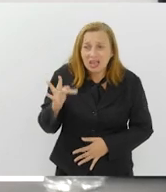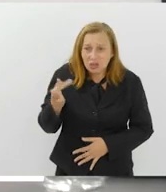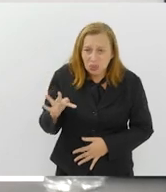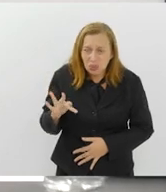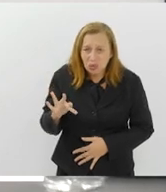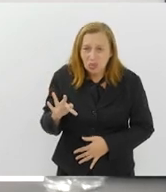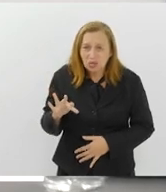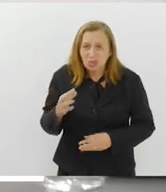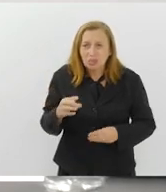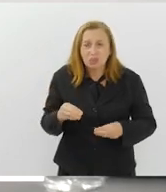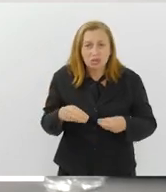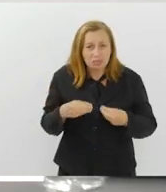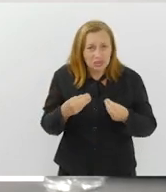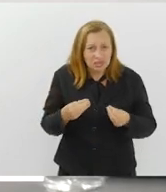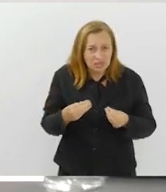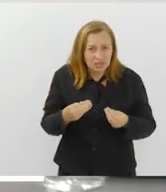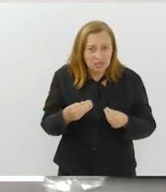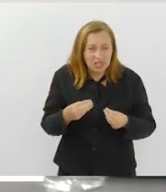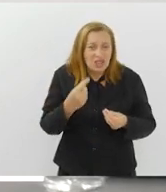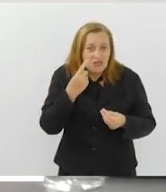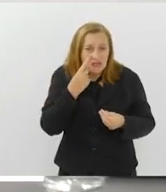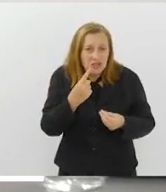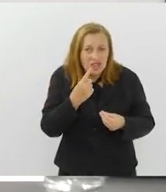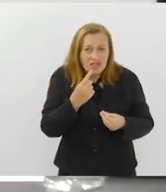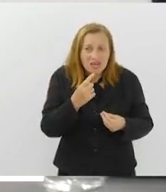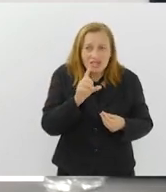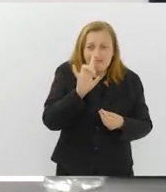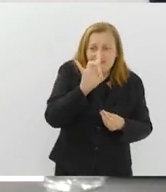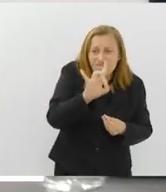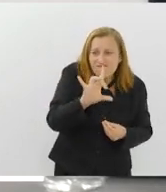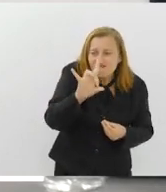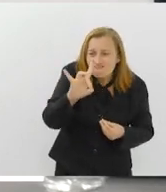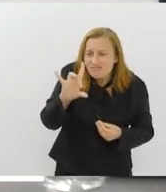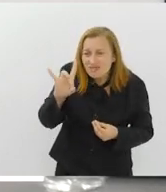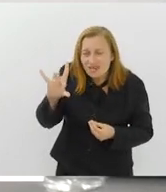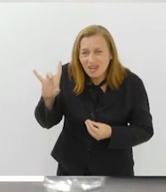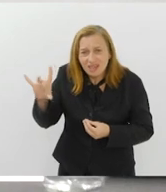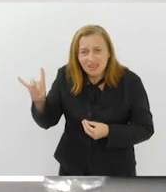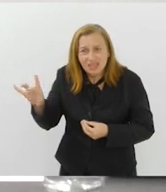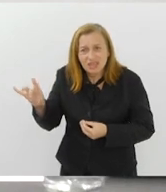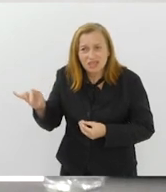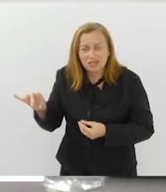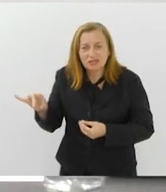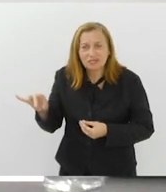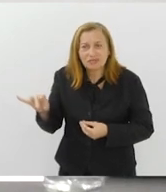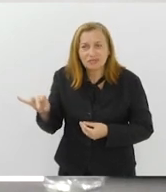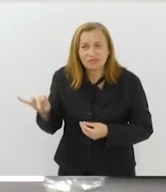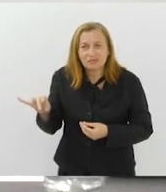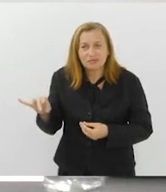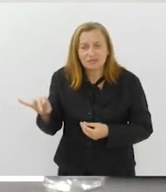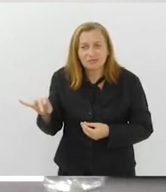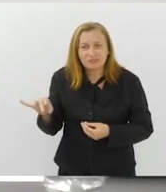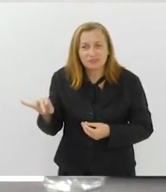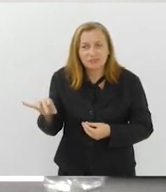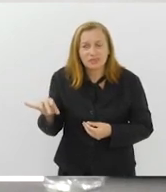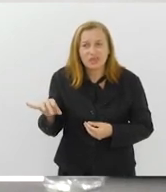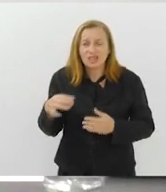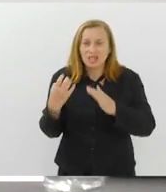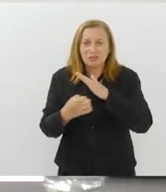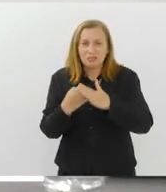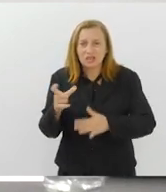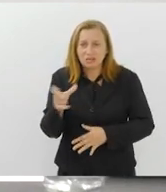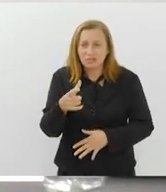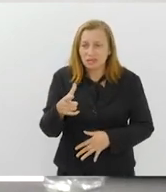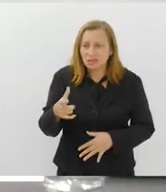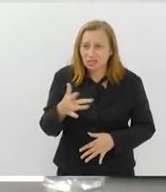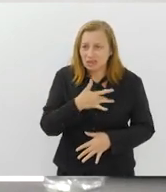podemos dar em cada uma dessas presas de plano de saúde